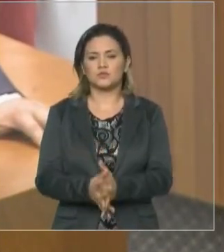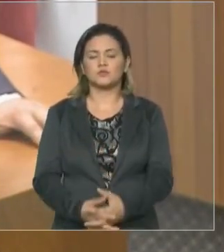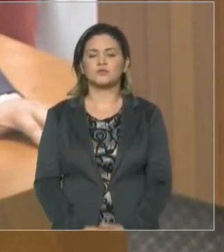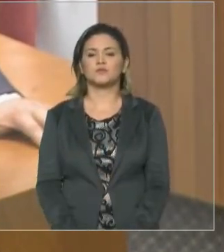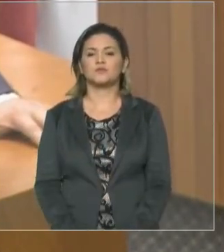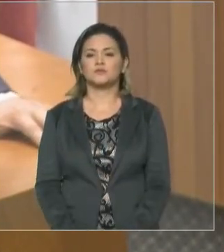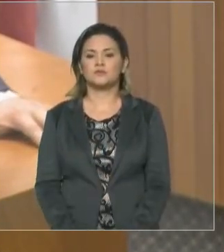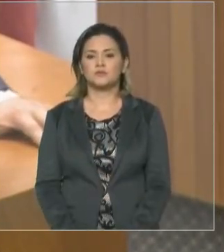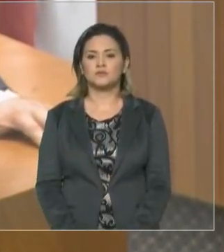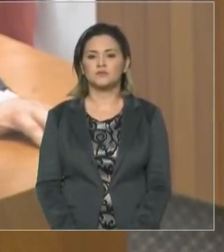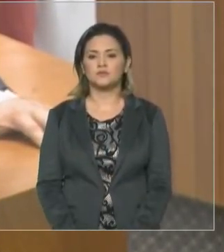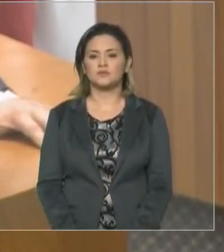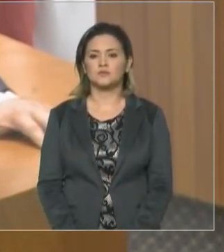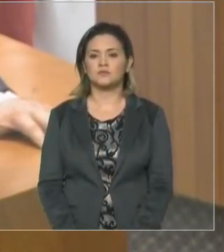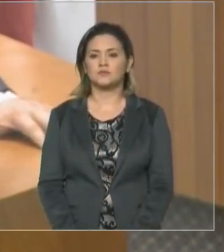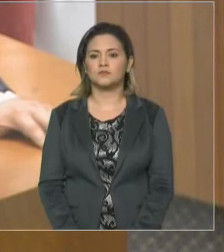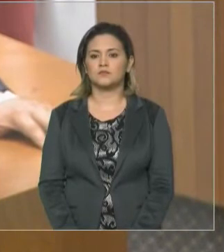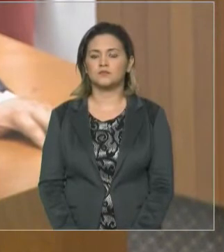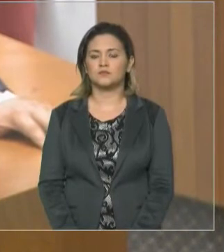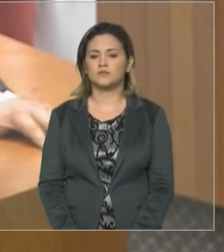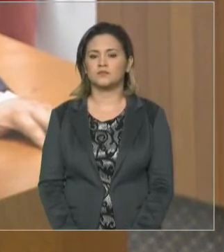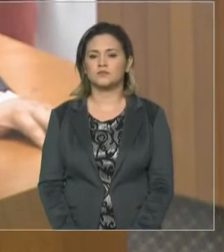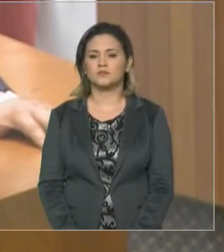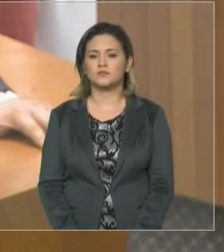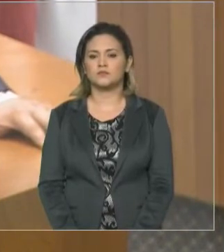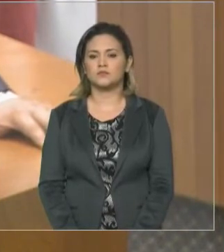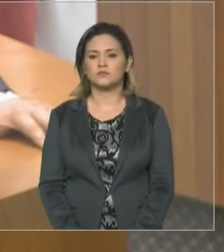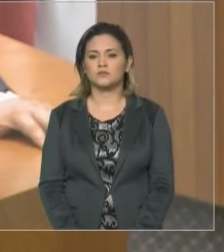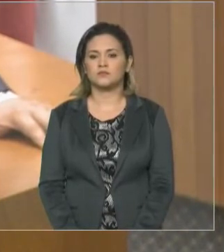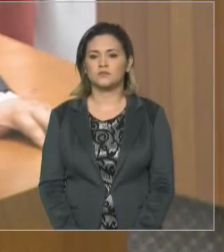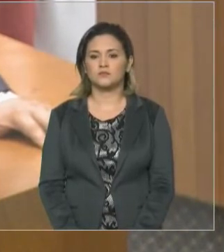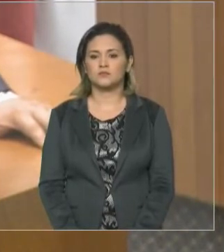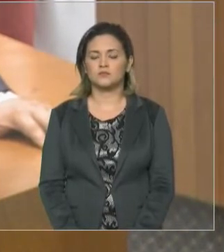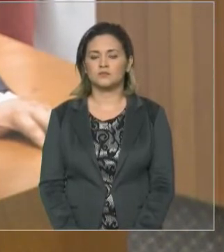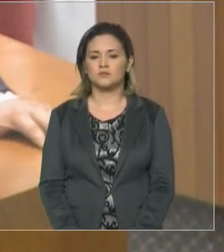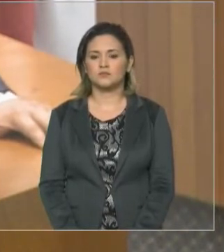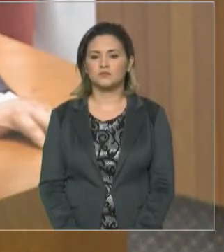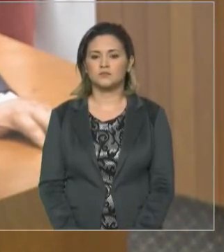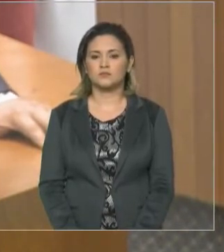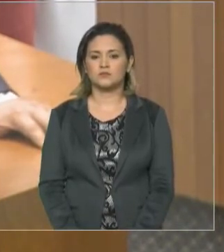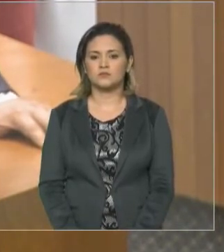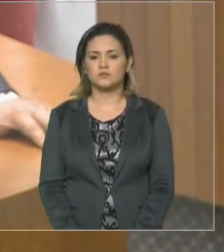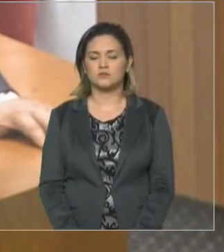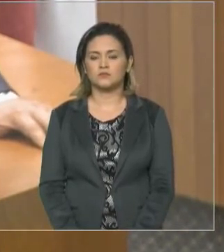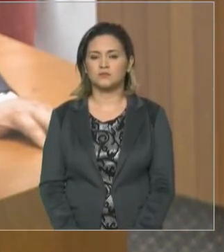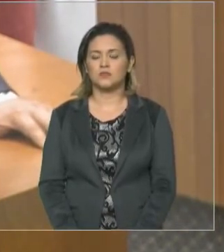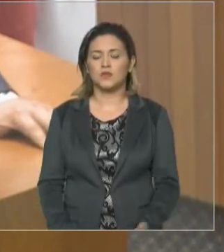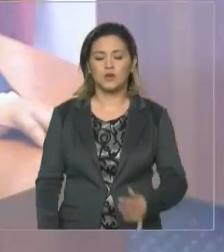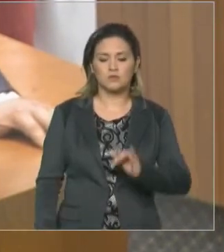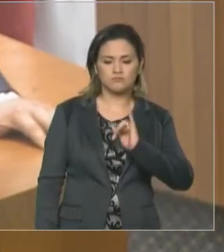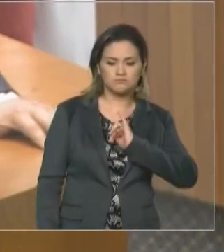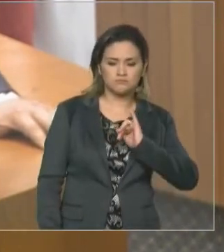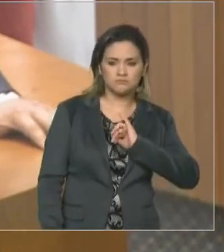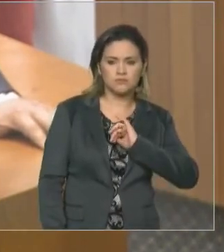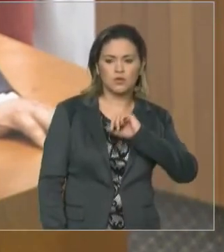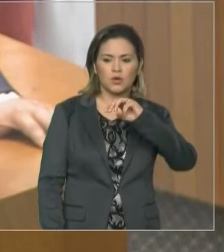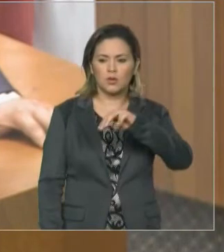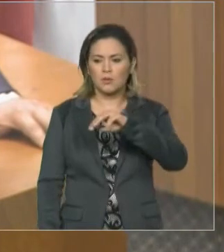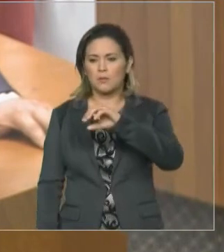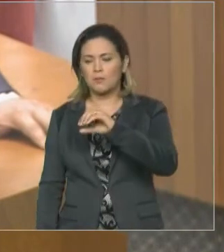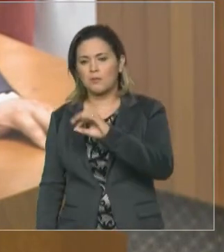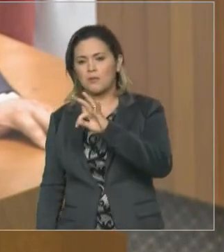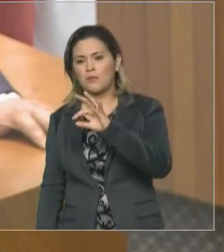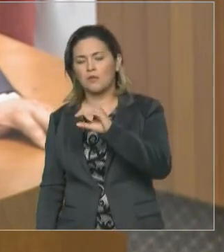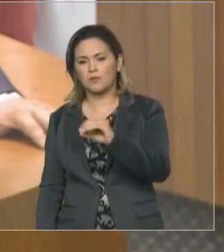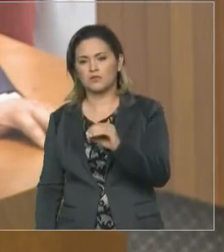Maranhense e ao Cavalo de Aço, de maneira igual ao Cavalo de Aço, ao Motoclube, ao MAC, ao